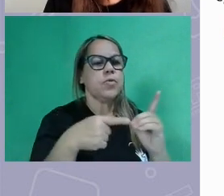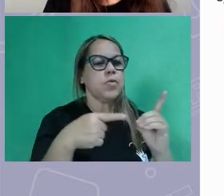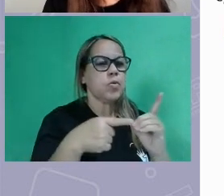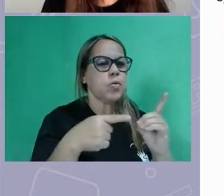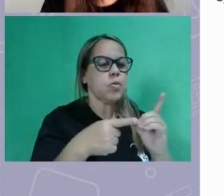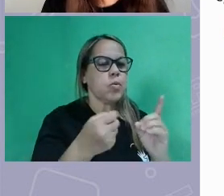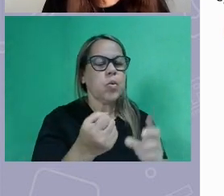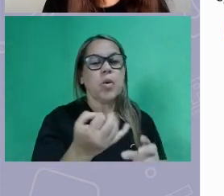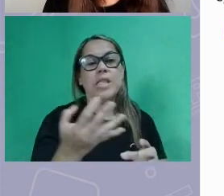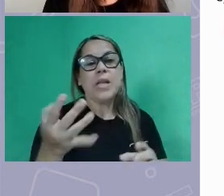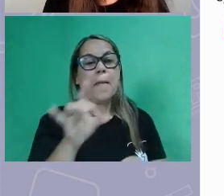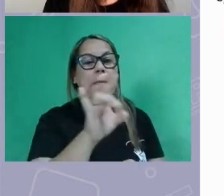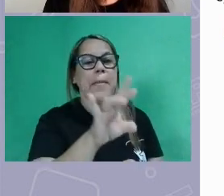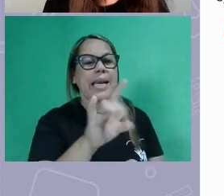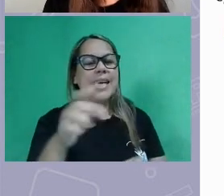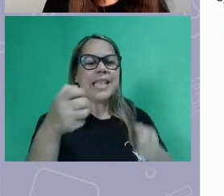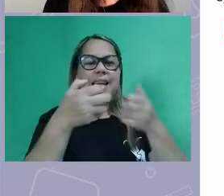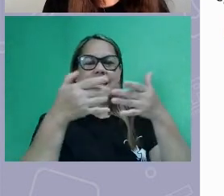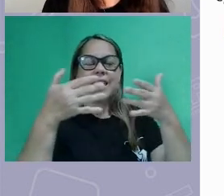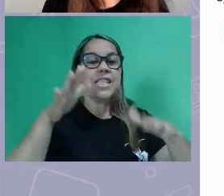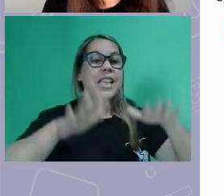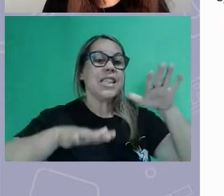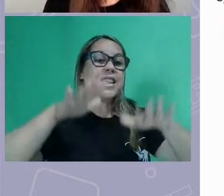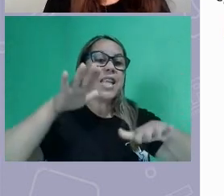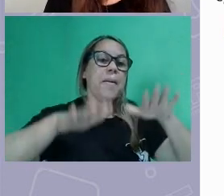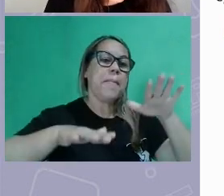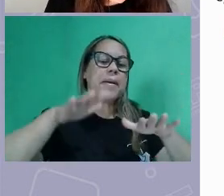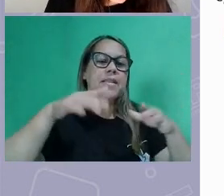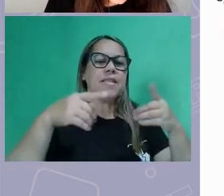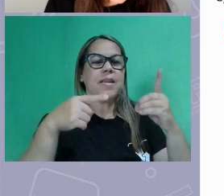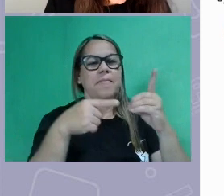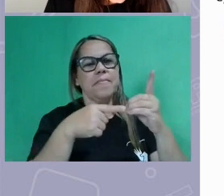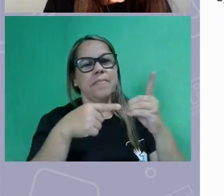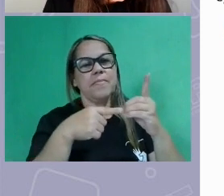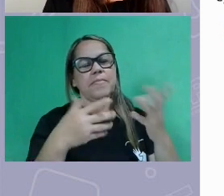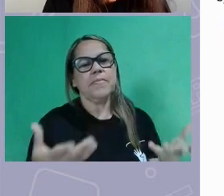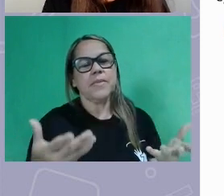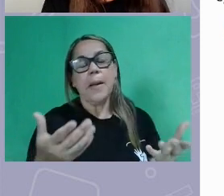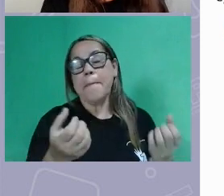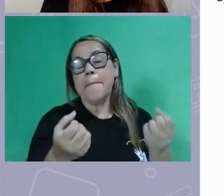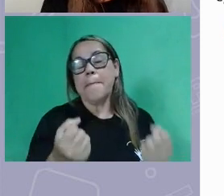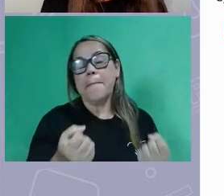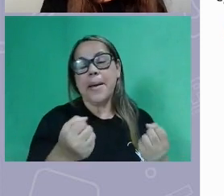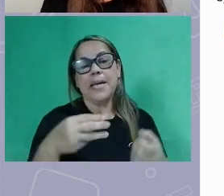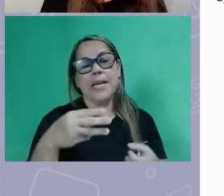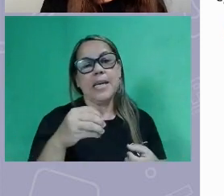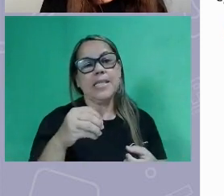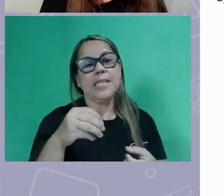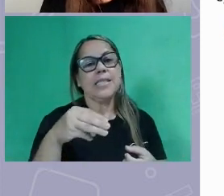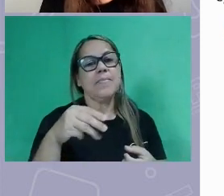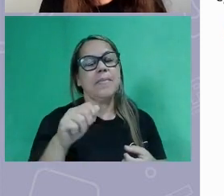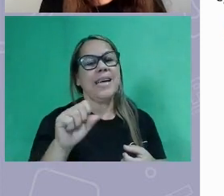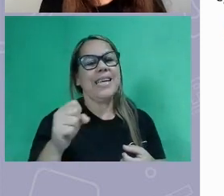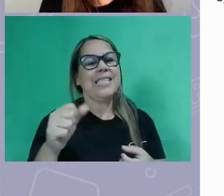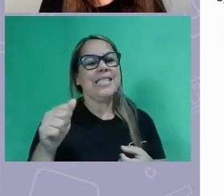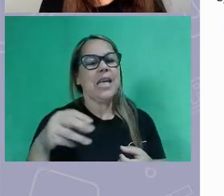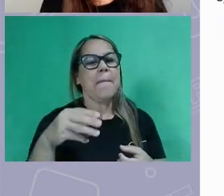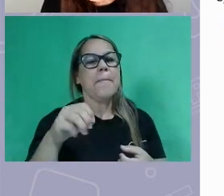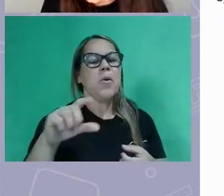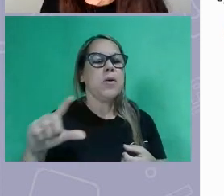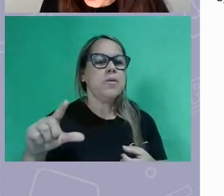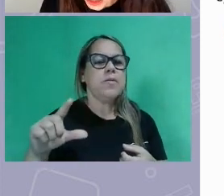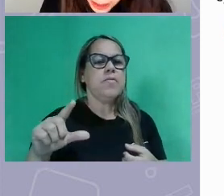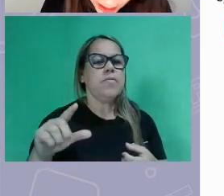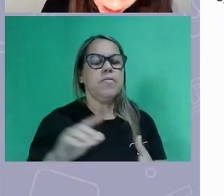pra cada gás vai depender da massa molar de cada um dos gás a massa molar é a massa de um mol de gás